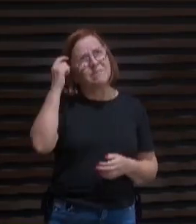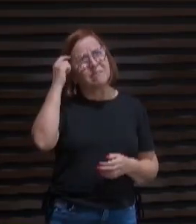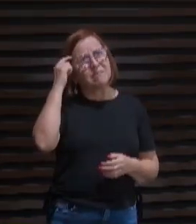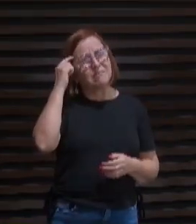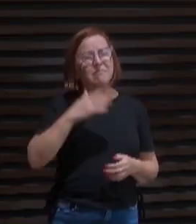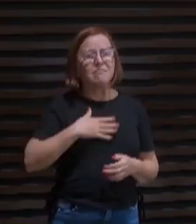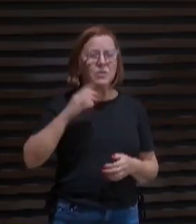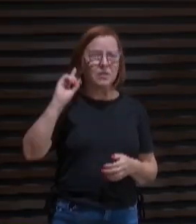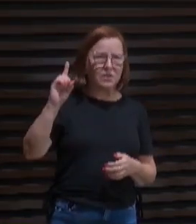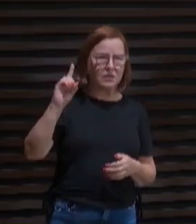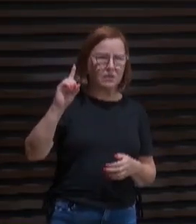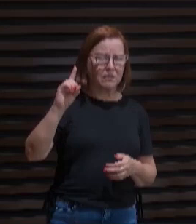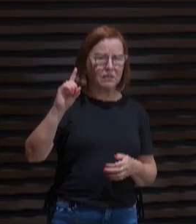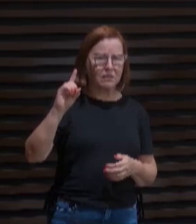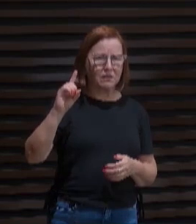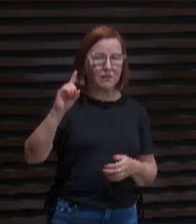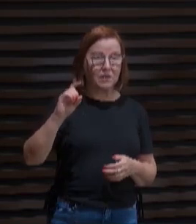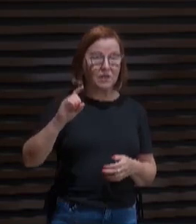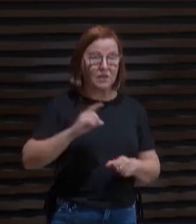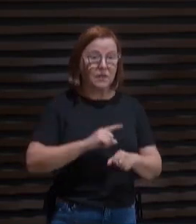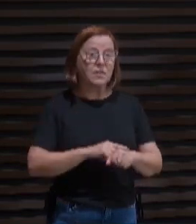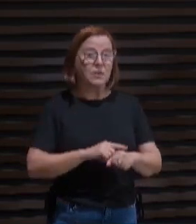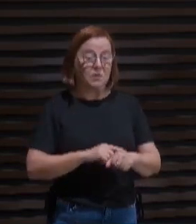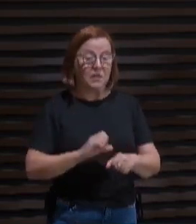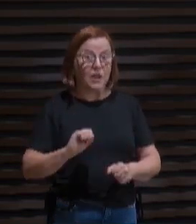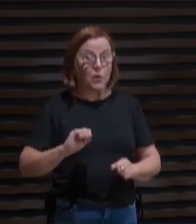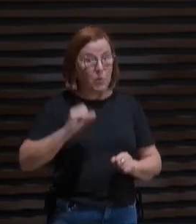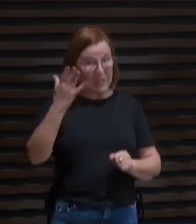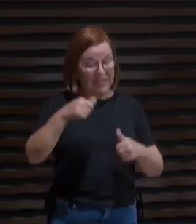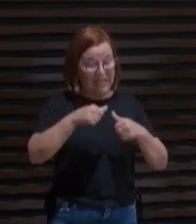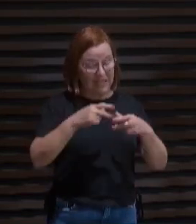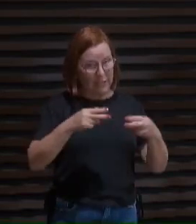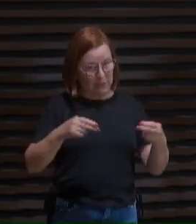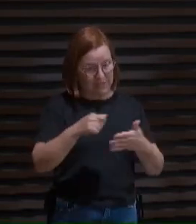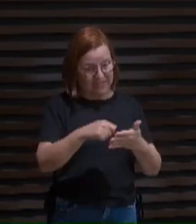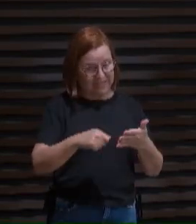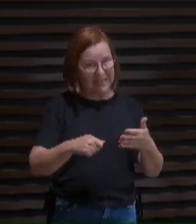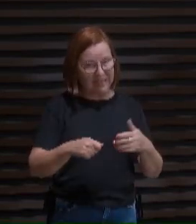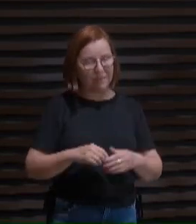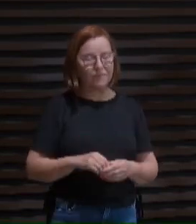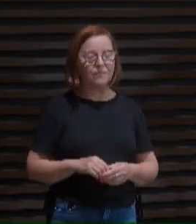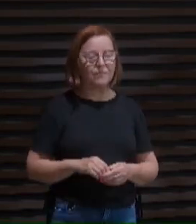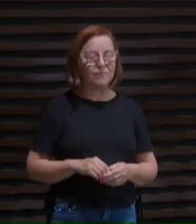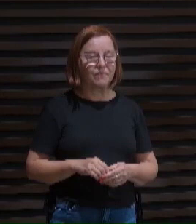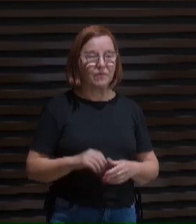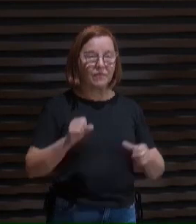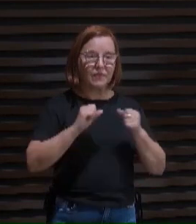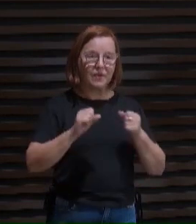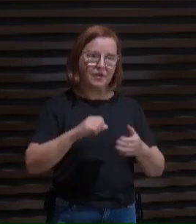Deus, quando acontecer essas coisas aqui? E o segundo texto que nós vamos ler é o Salmo 27,